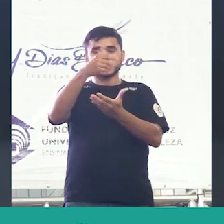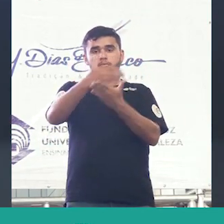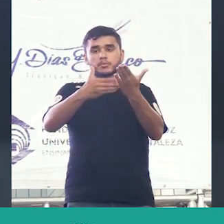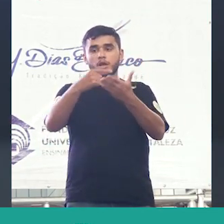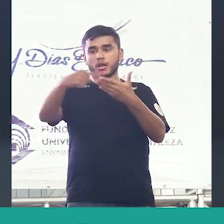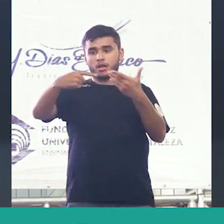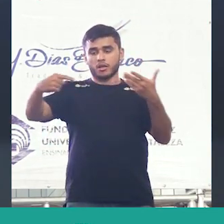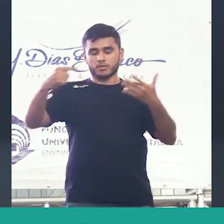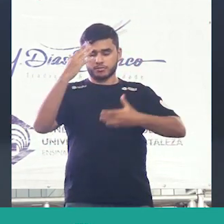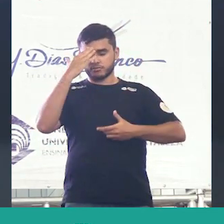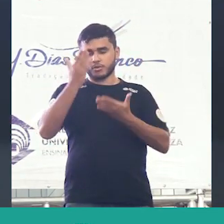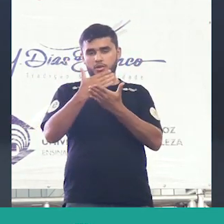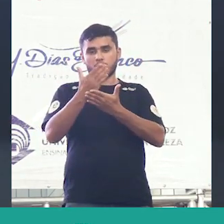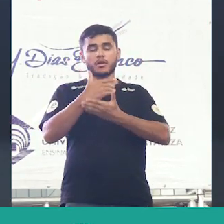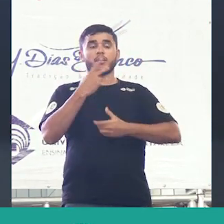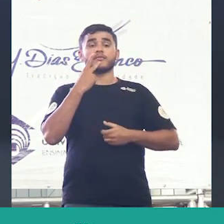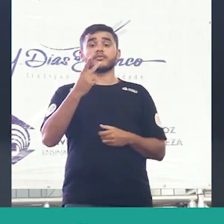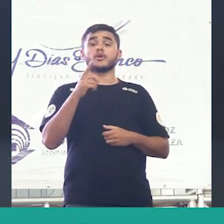1919,